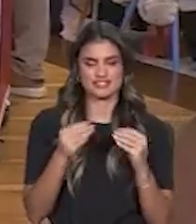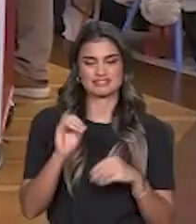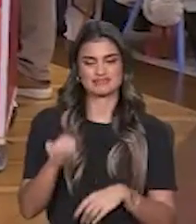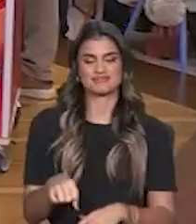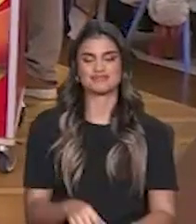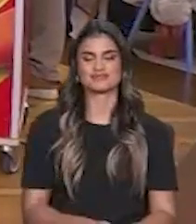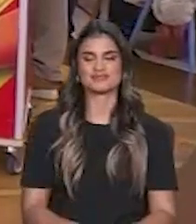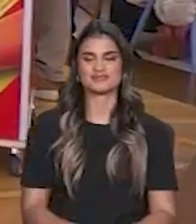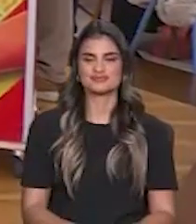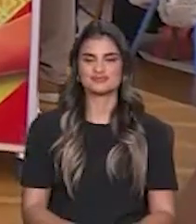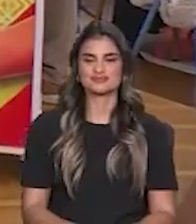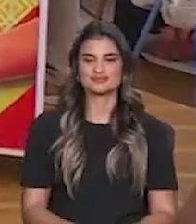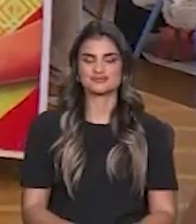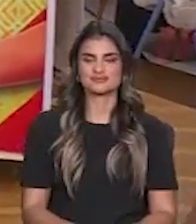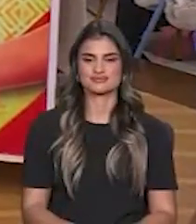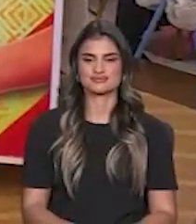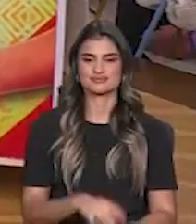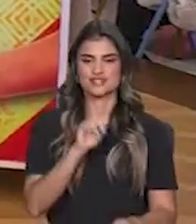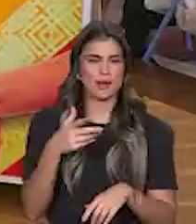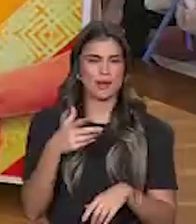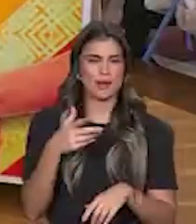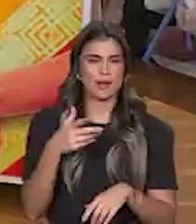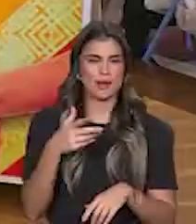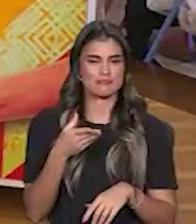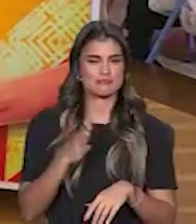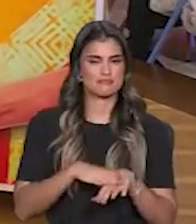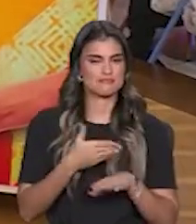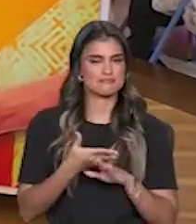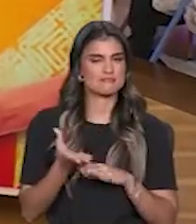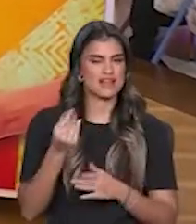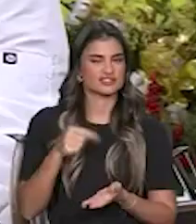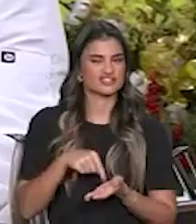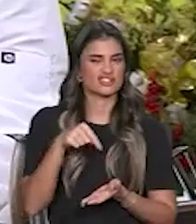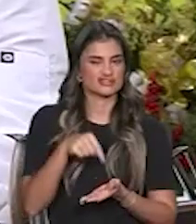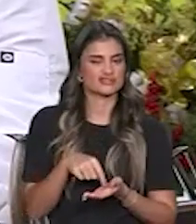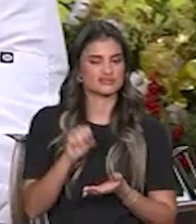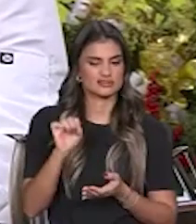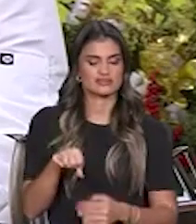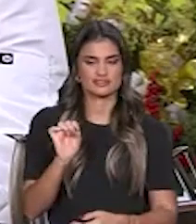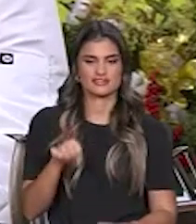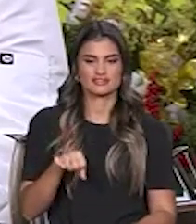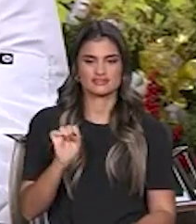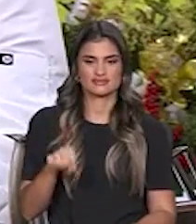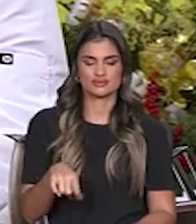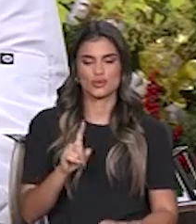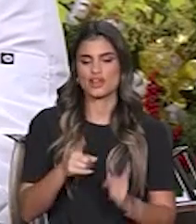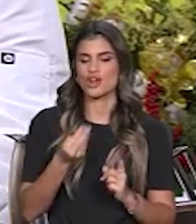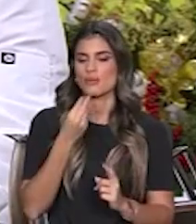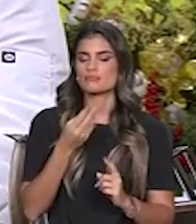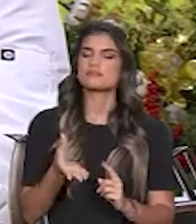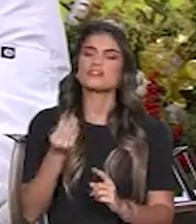Ok. E os clientes portugueses são mais exigentes? Sim, sem dúvida. Sem dúvida. Sim. E o que é que se come mais num